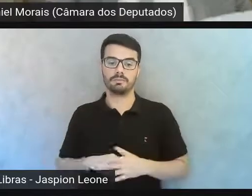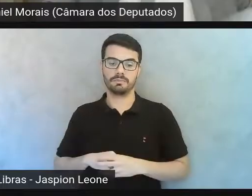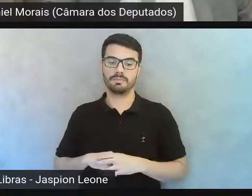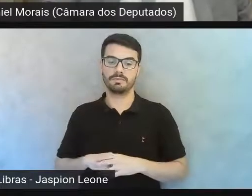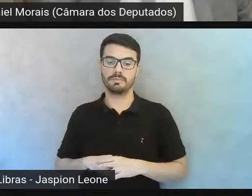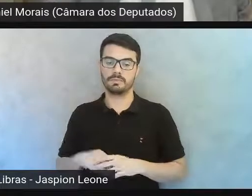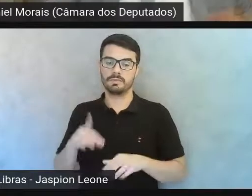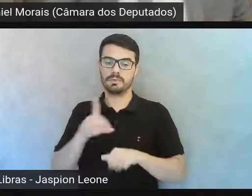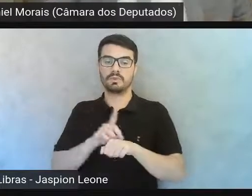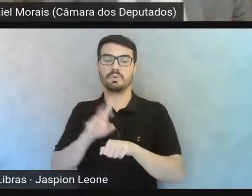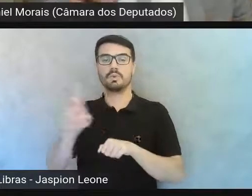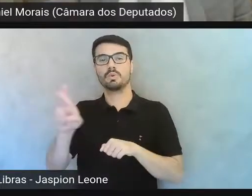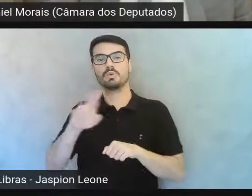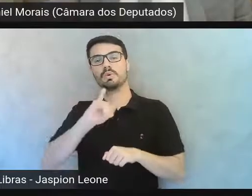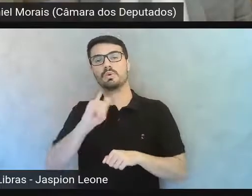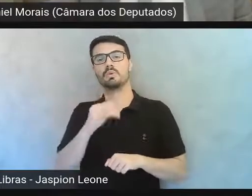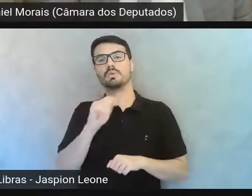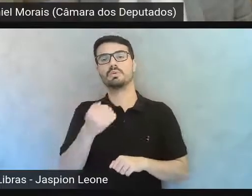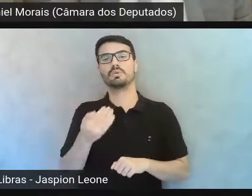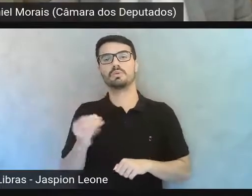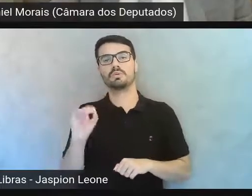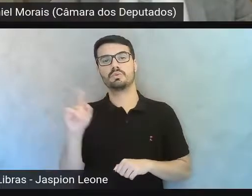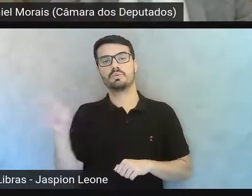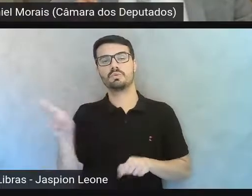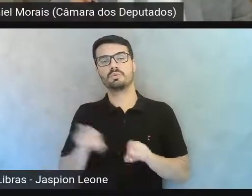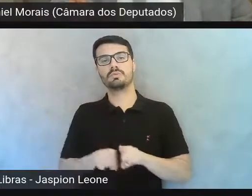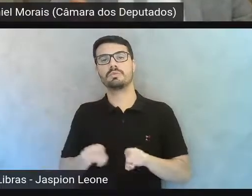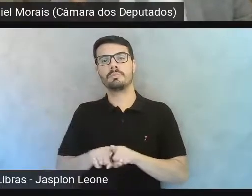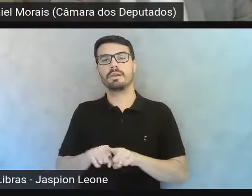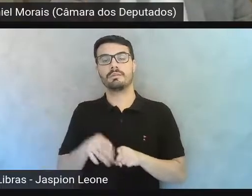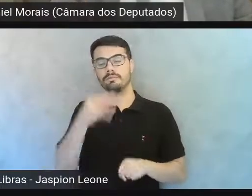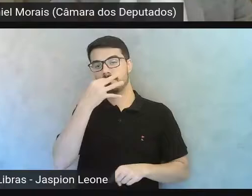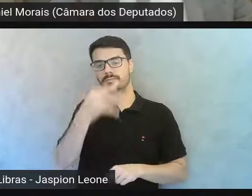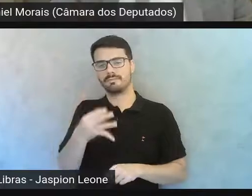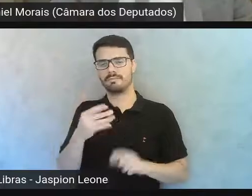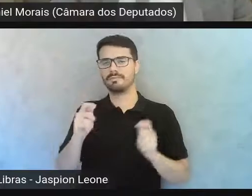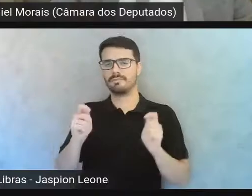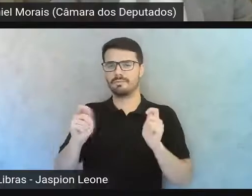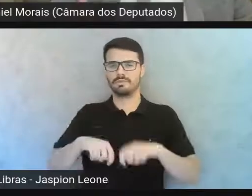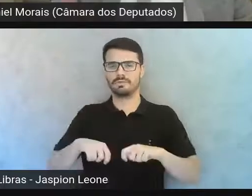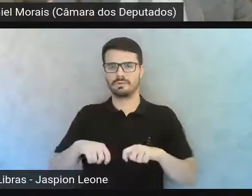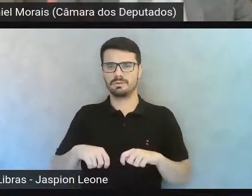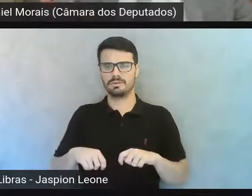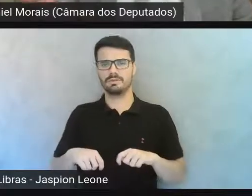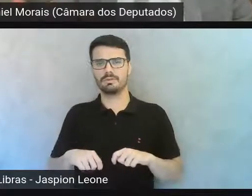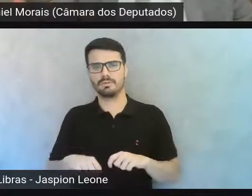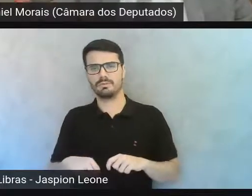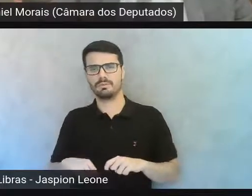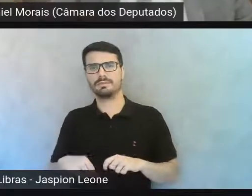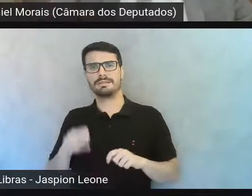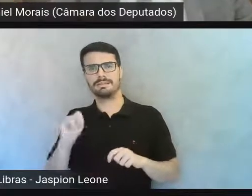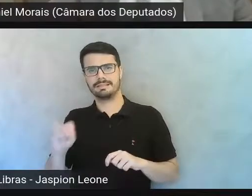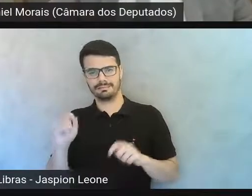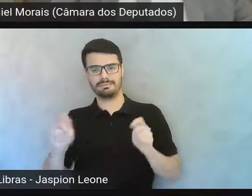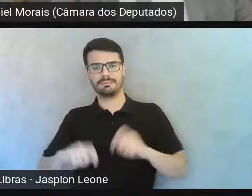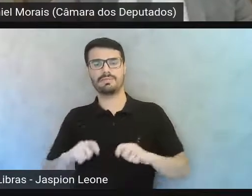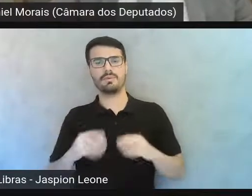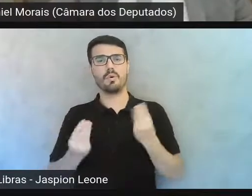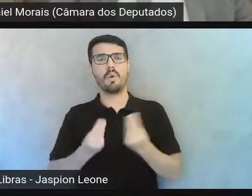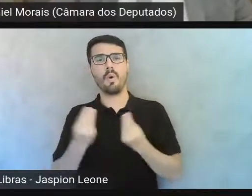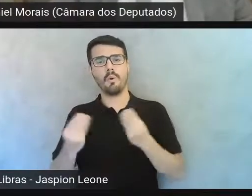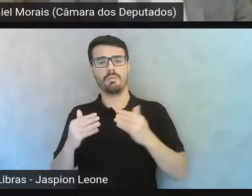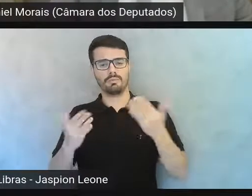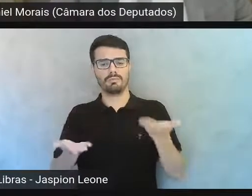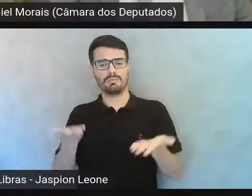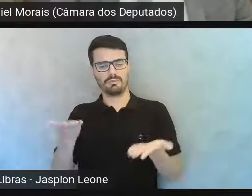doutor João, com comentário da doutora Andréia. É possível, e se possível, como equilibrar